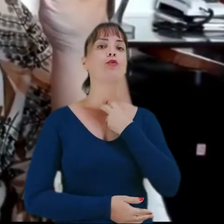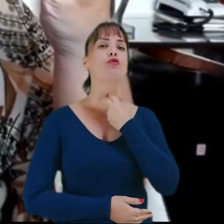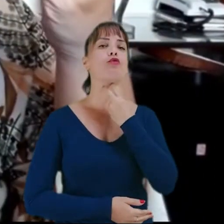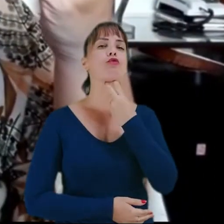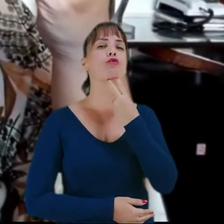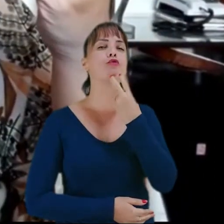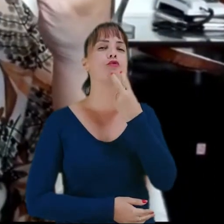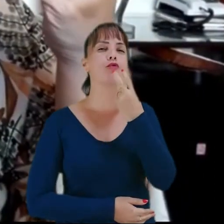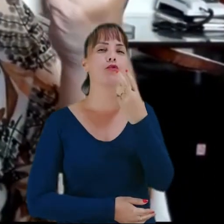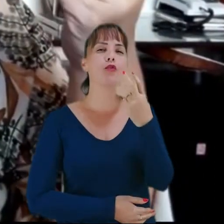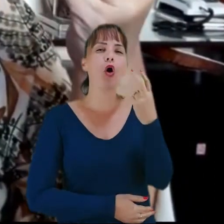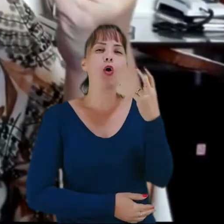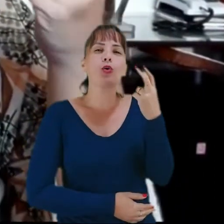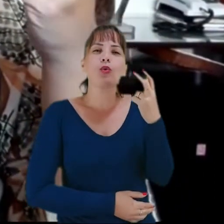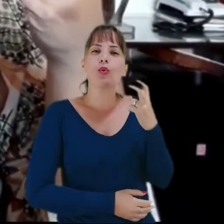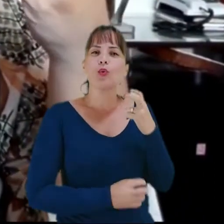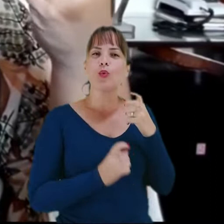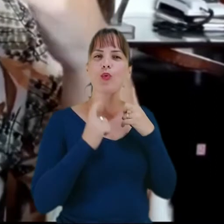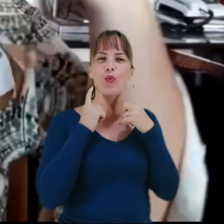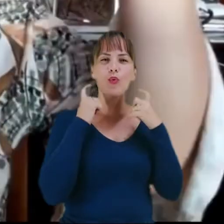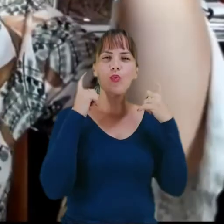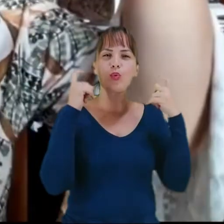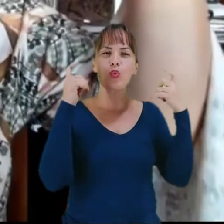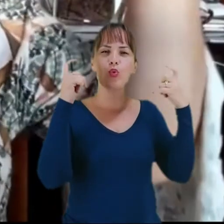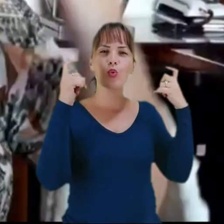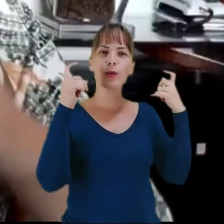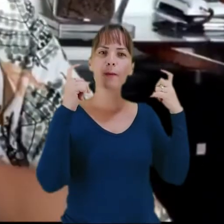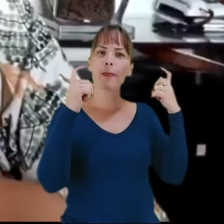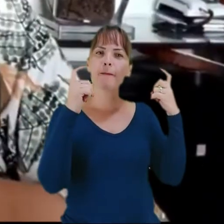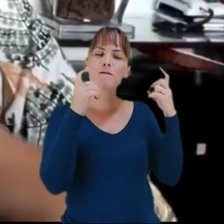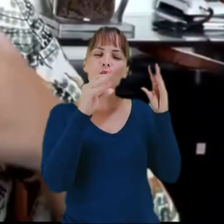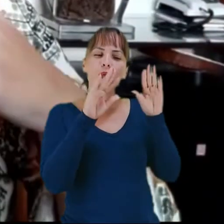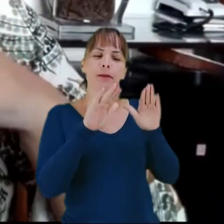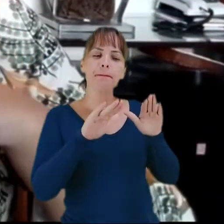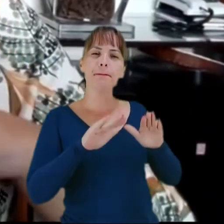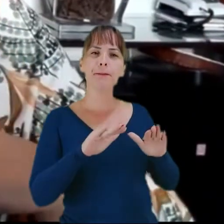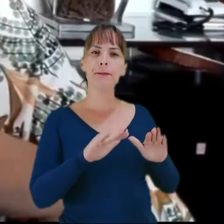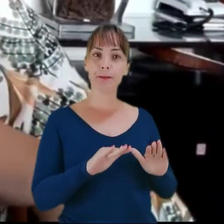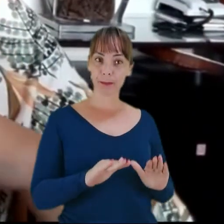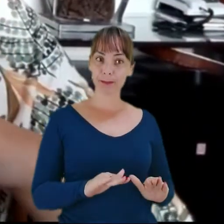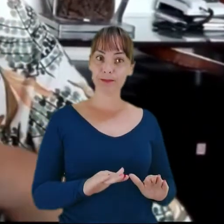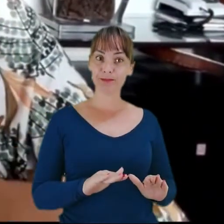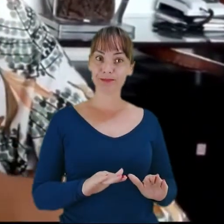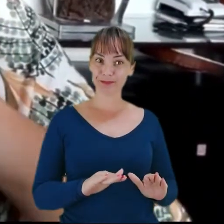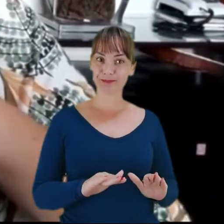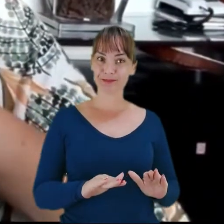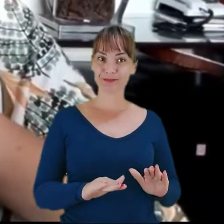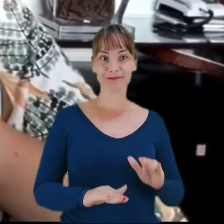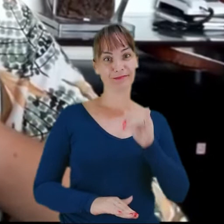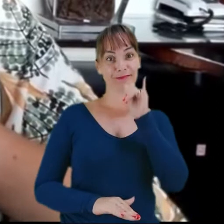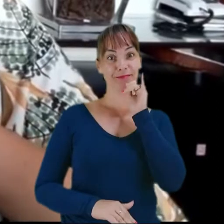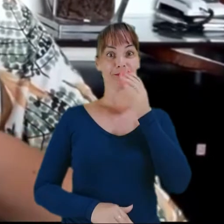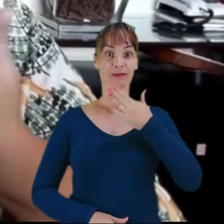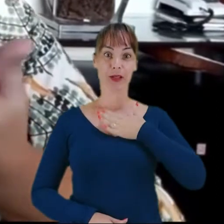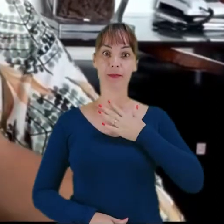voz fina, que dá para cantar, pega tons altos, e tem pessoas que a voz mais baixa, a voz grave, que é o caso